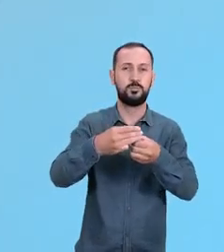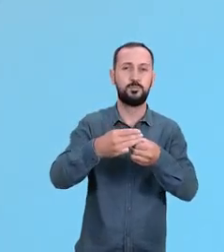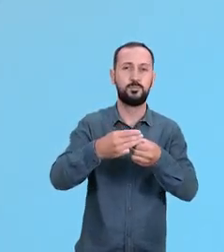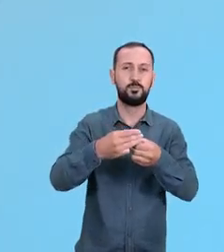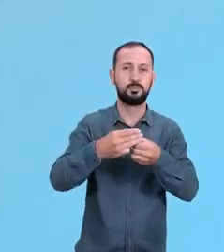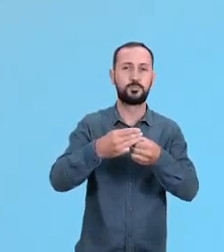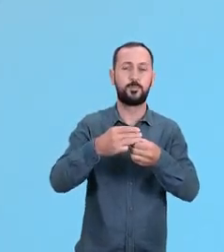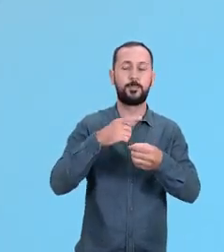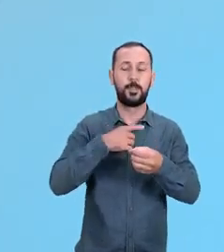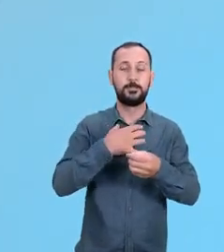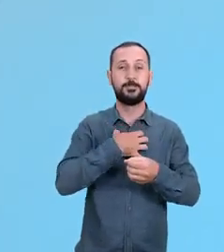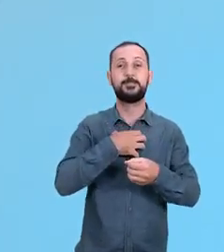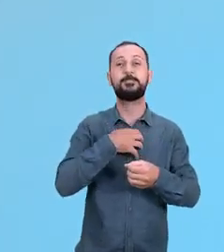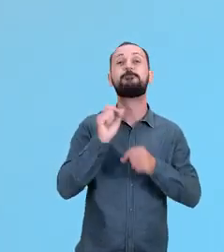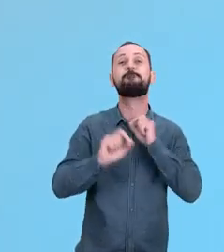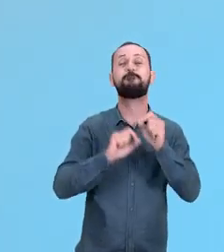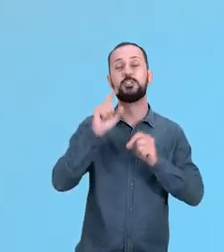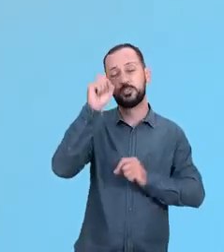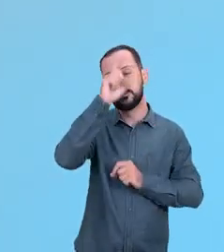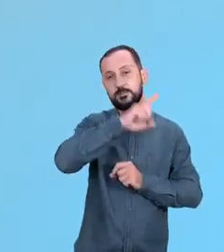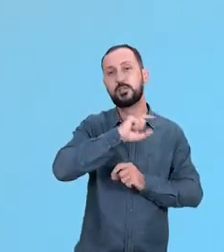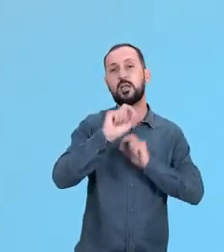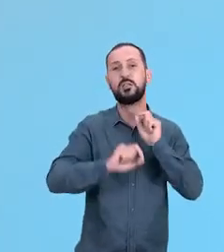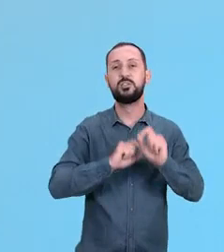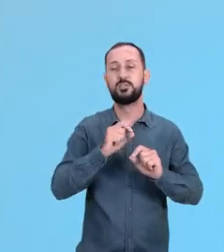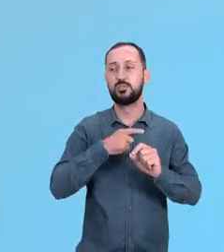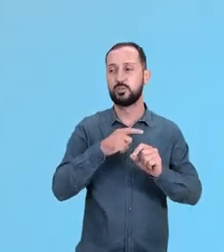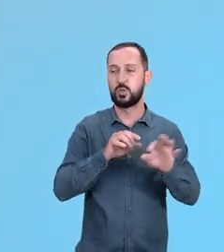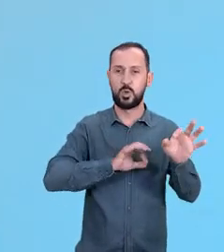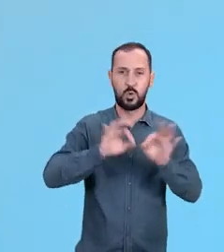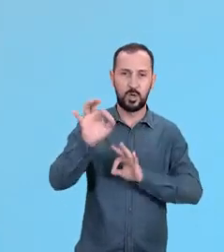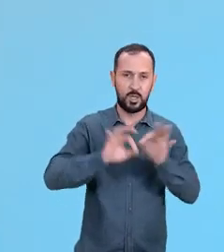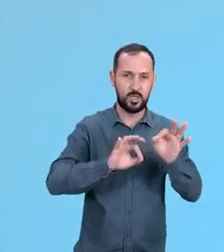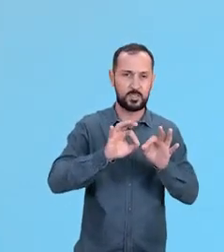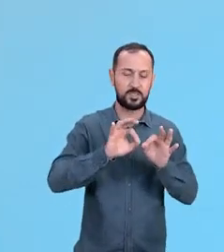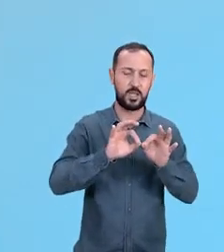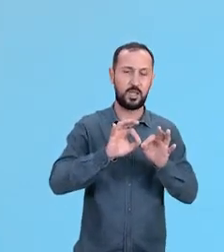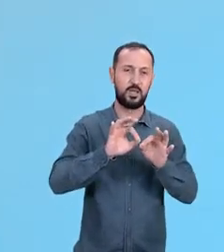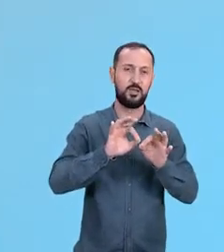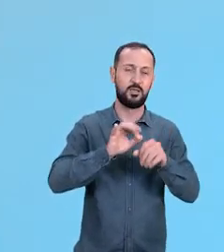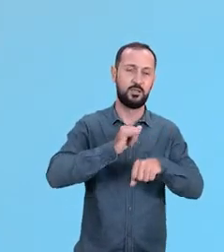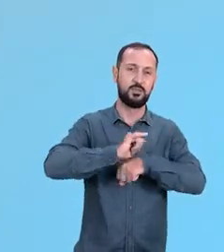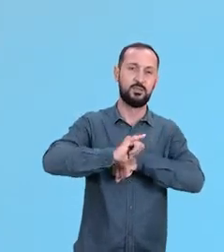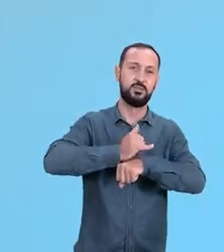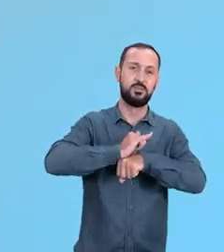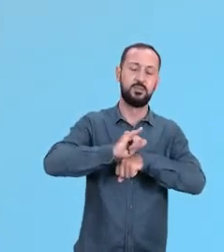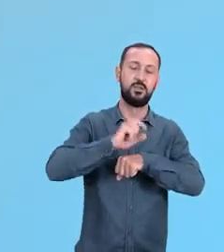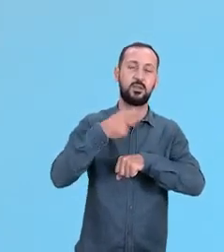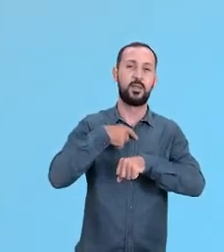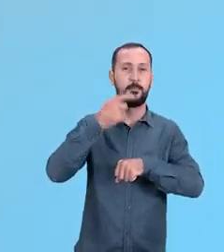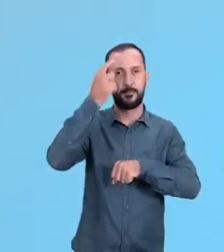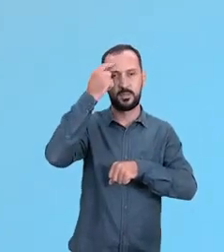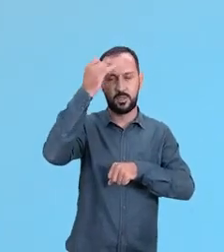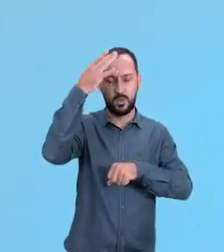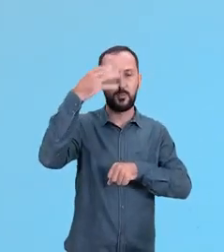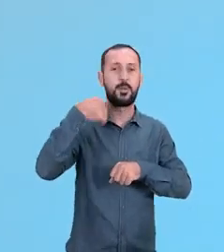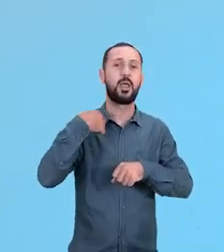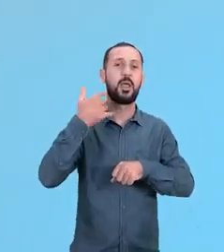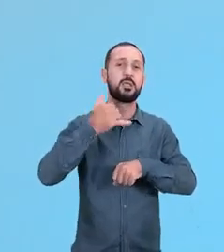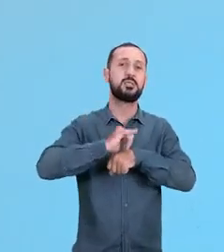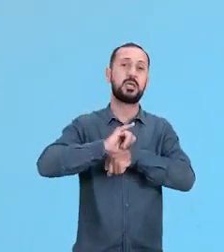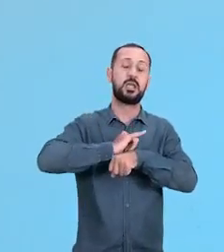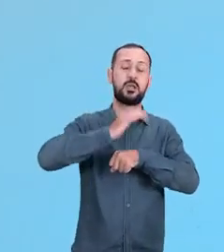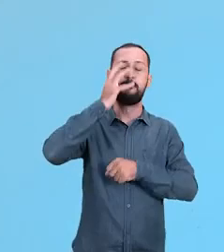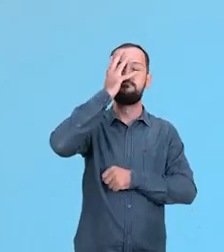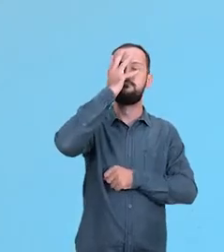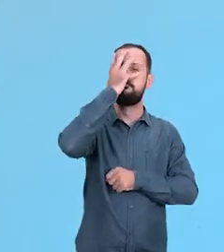que têm dificuldade de fazer e montar suas estratégias, ele quer fazer uma estratégia bonita.